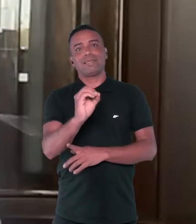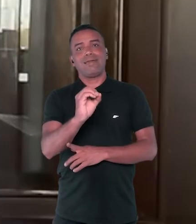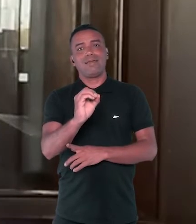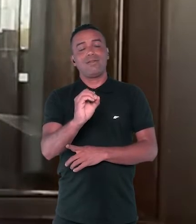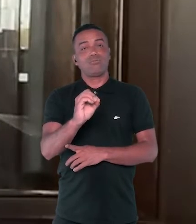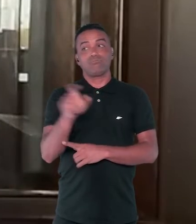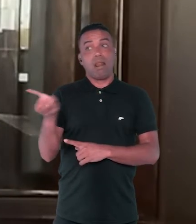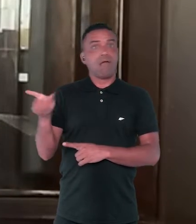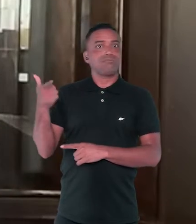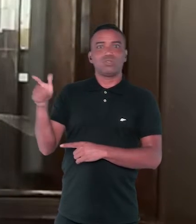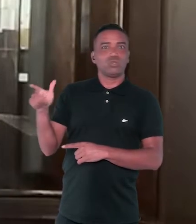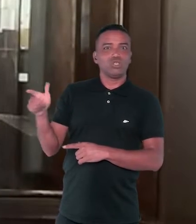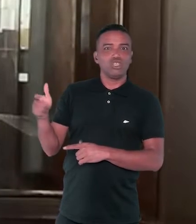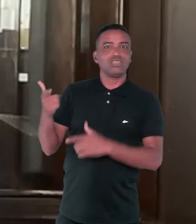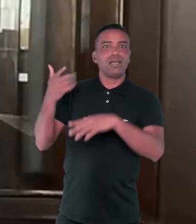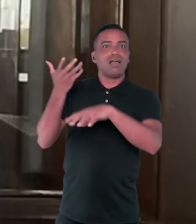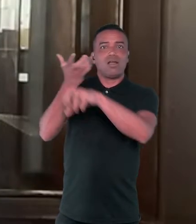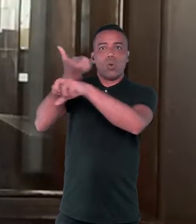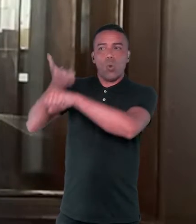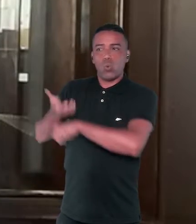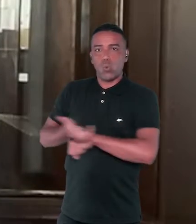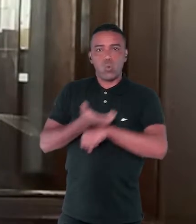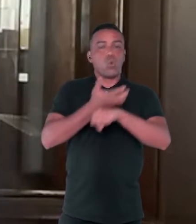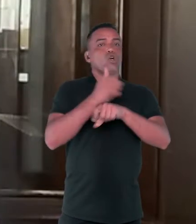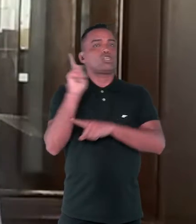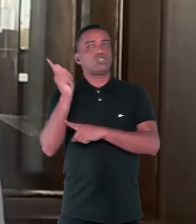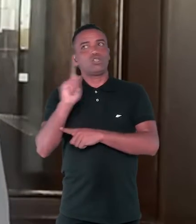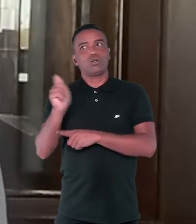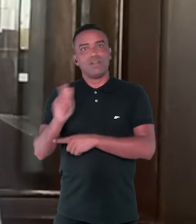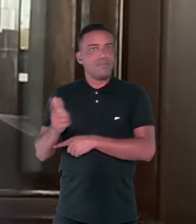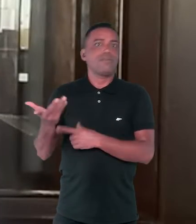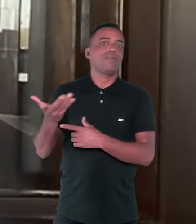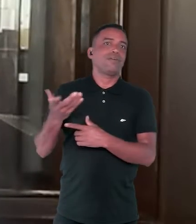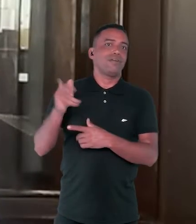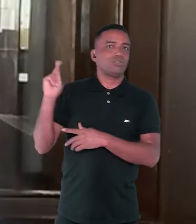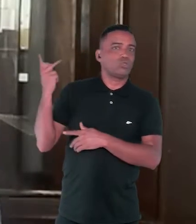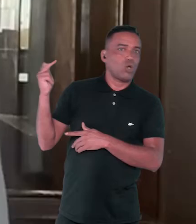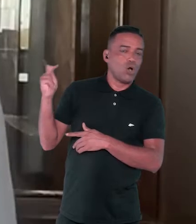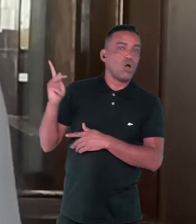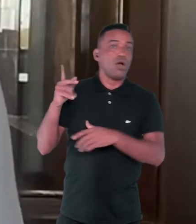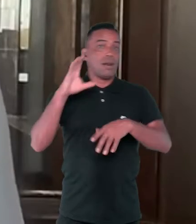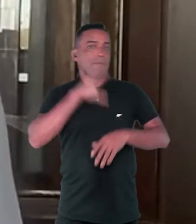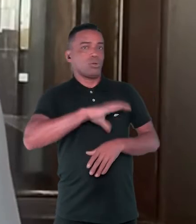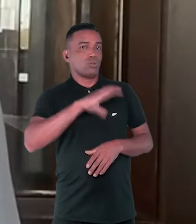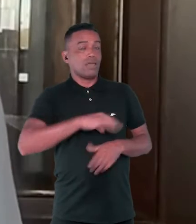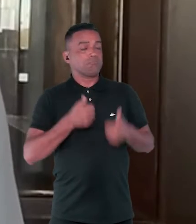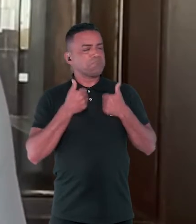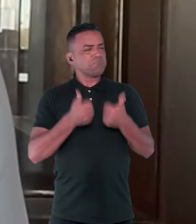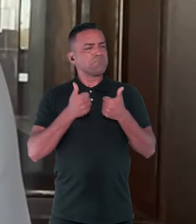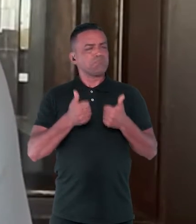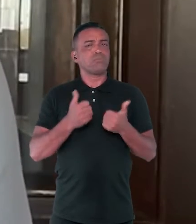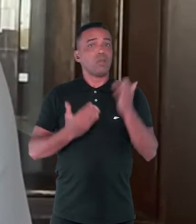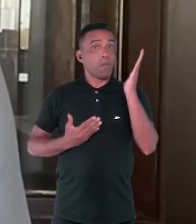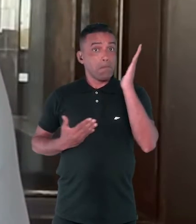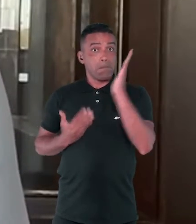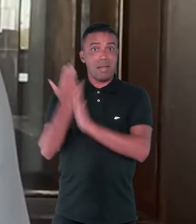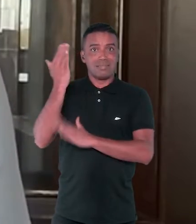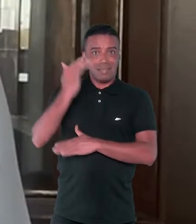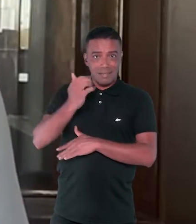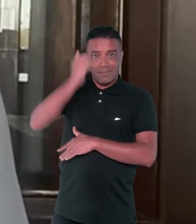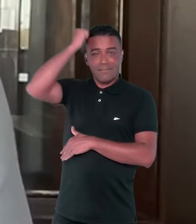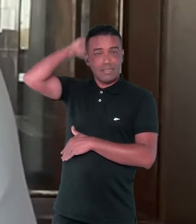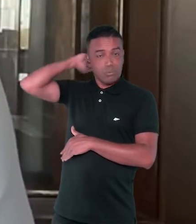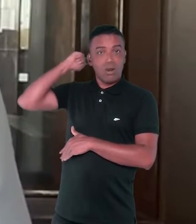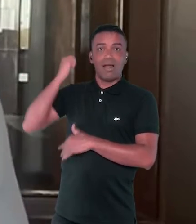Lá não tinha isso. E tinha outras matérias, geografia, que sou razoável, história, que razoável, português, que sou bom. Aí eu passei,